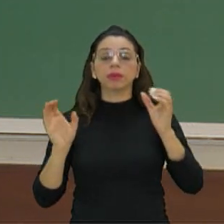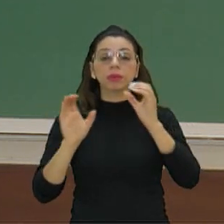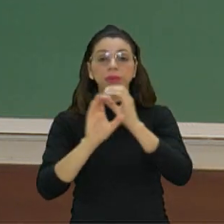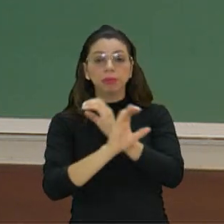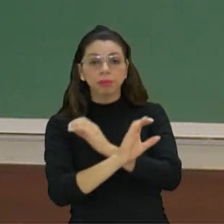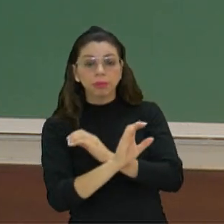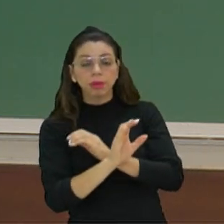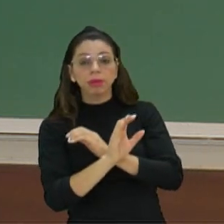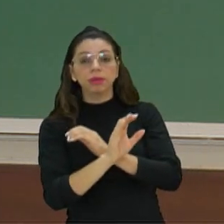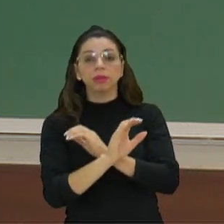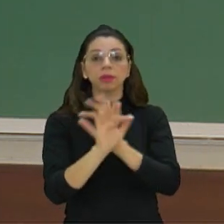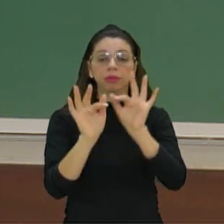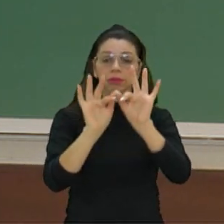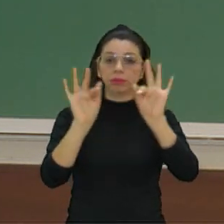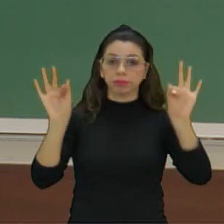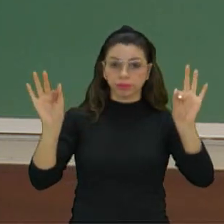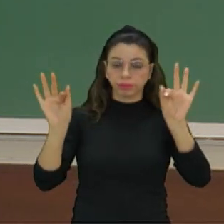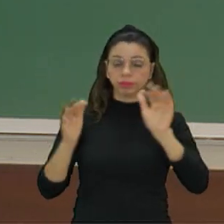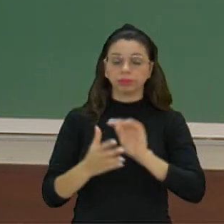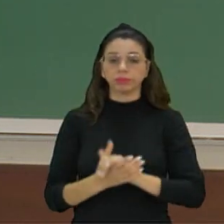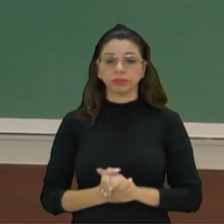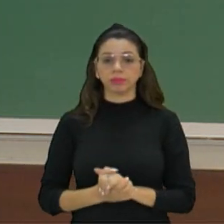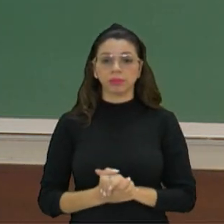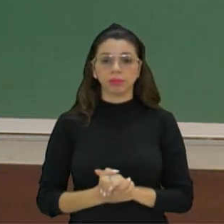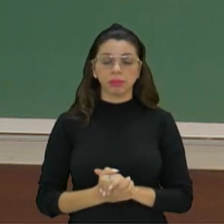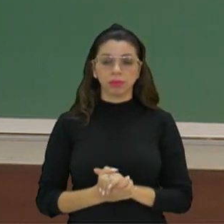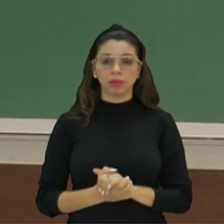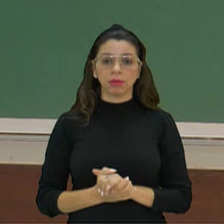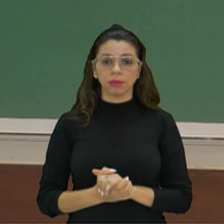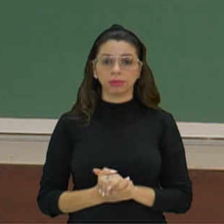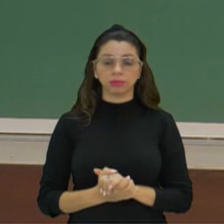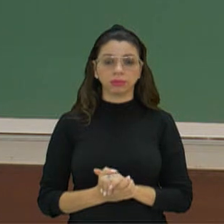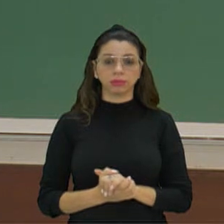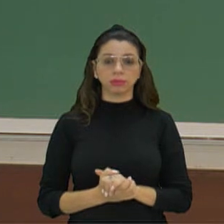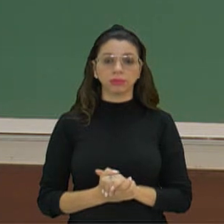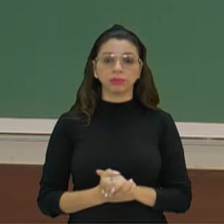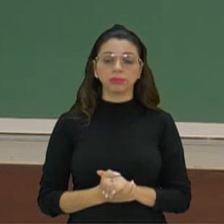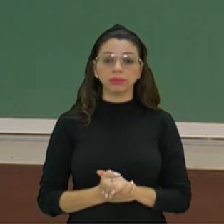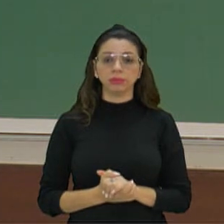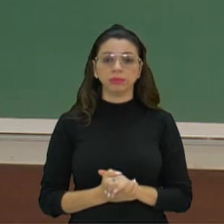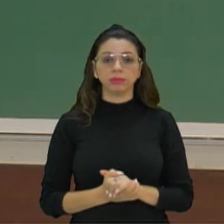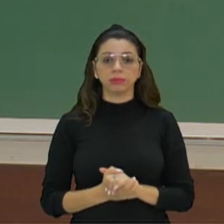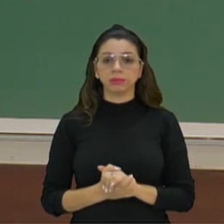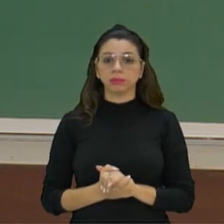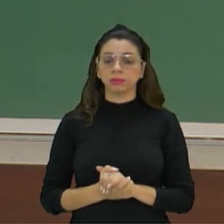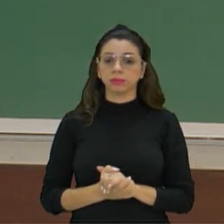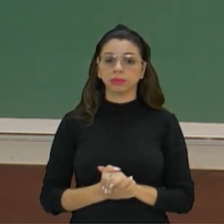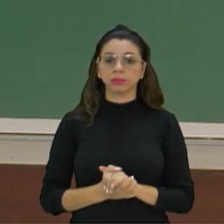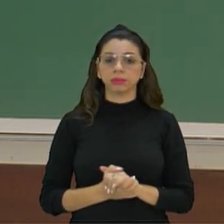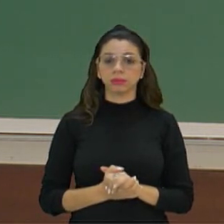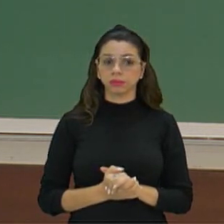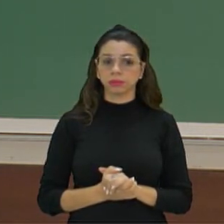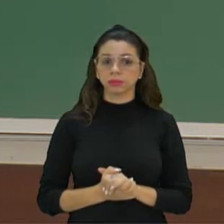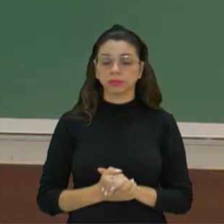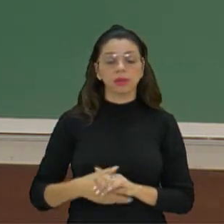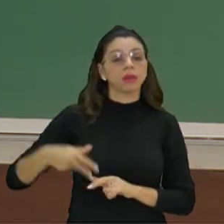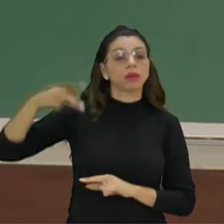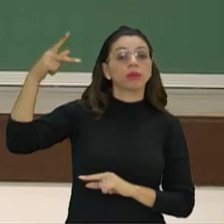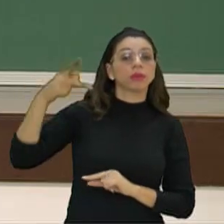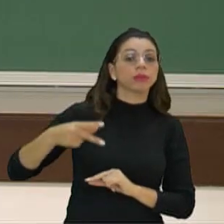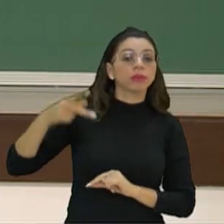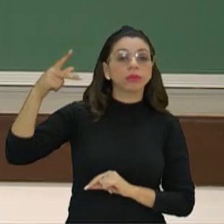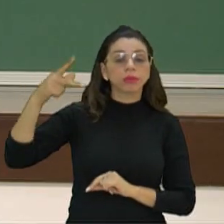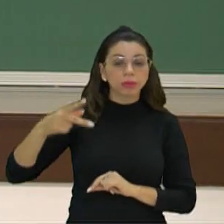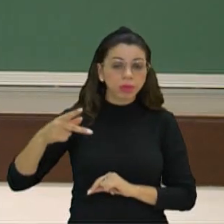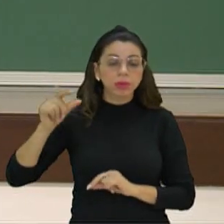I or Dom Pedro II moved to Petrópolis in 1847. Um dos 2 Dom